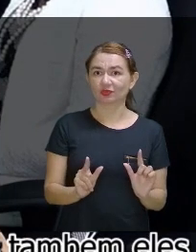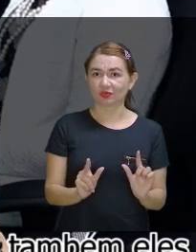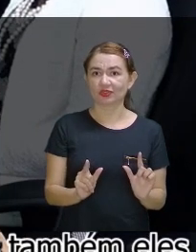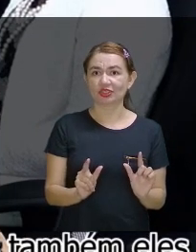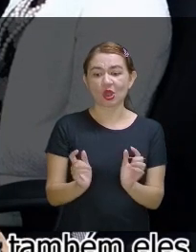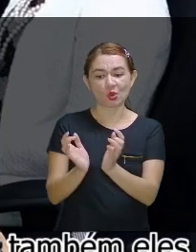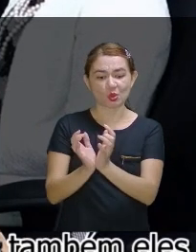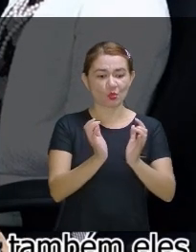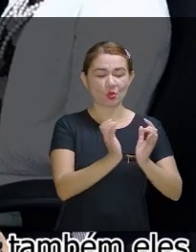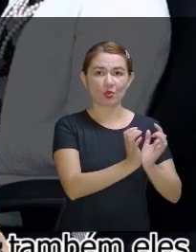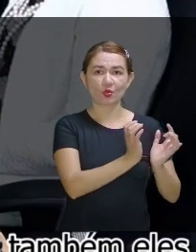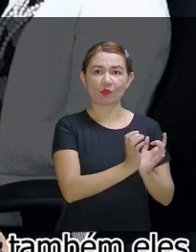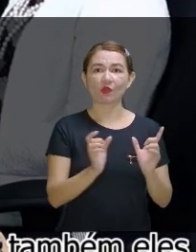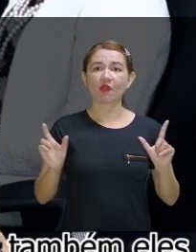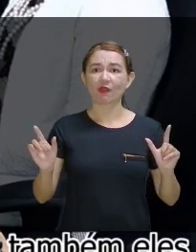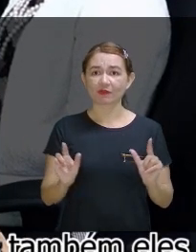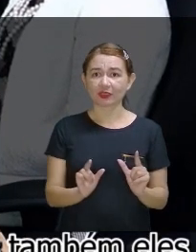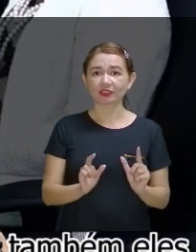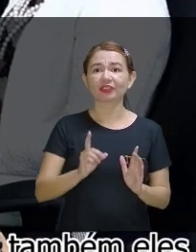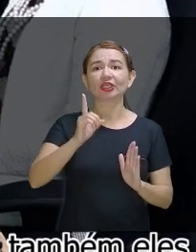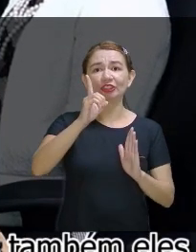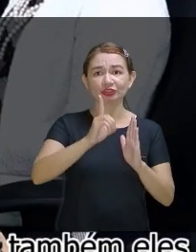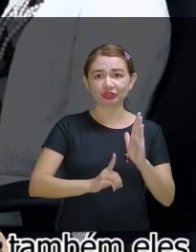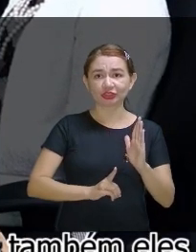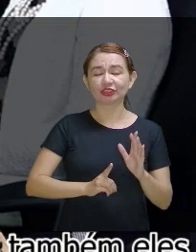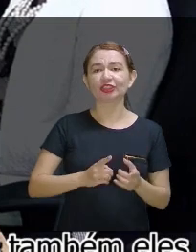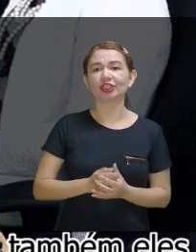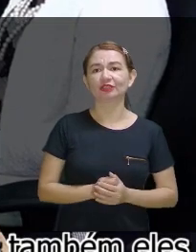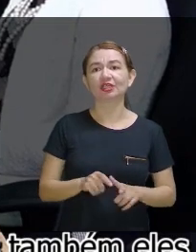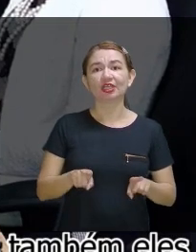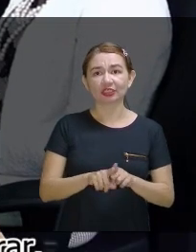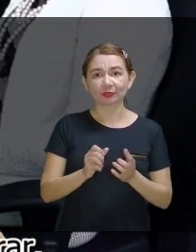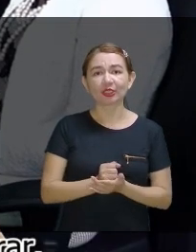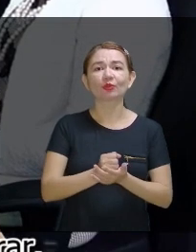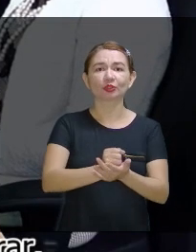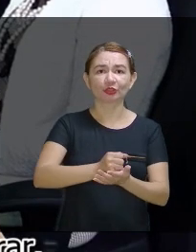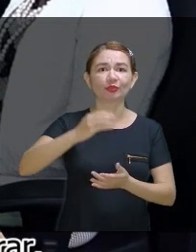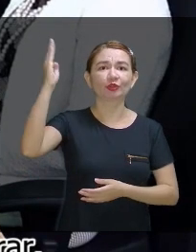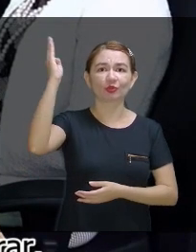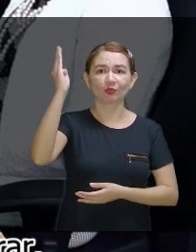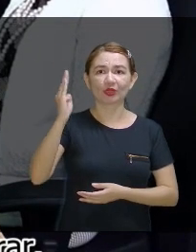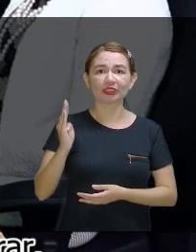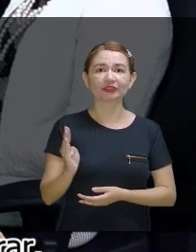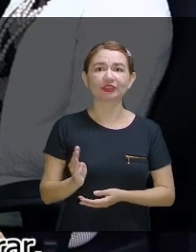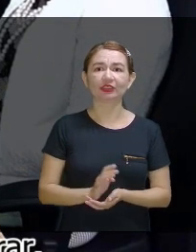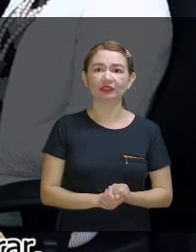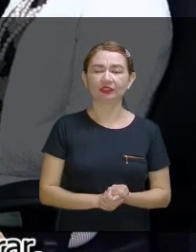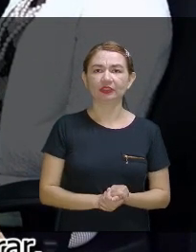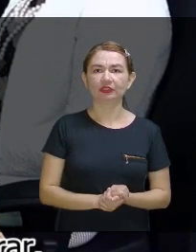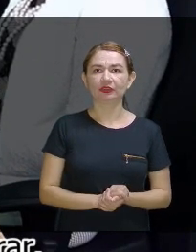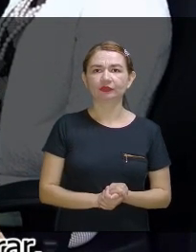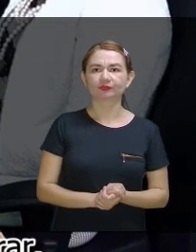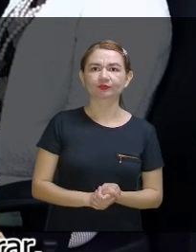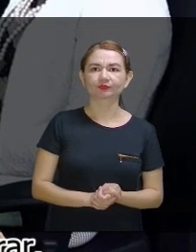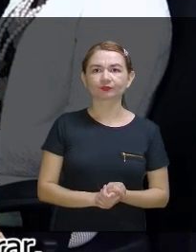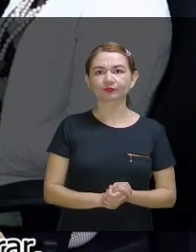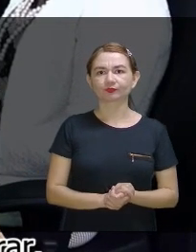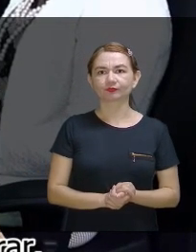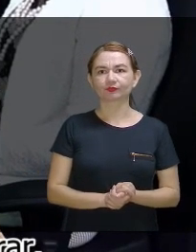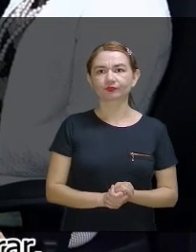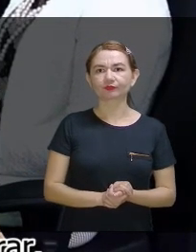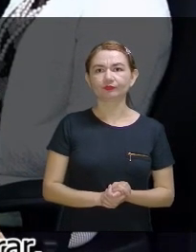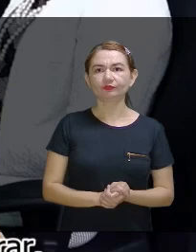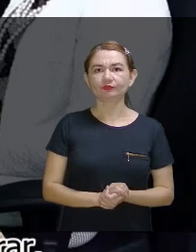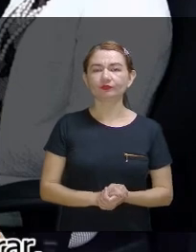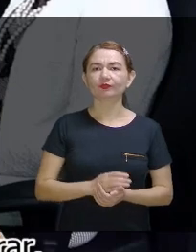para que eles possam não apenas ter direitos, mas também eles possam contribuir com o Brasil para o acompanhamento e não deixar